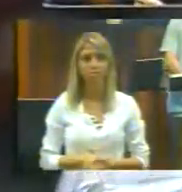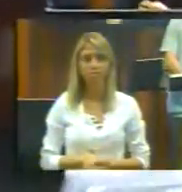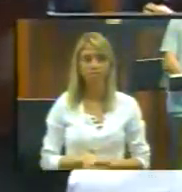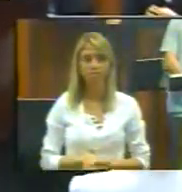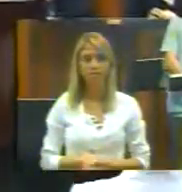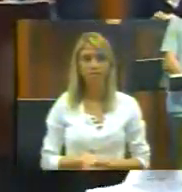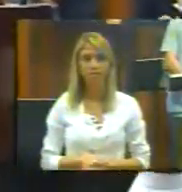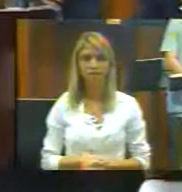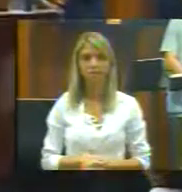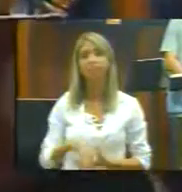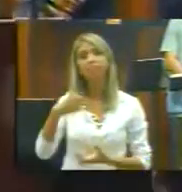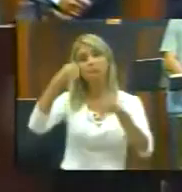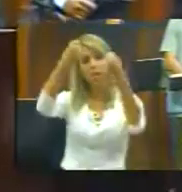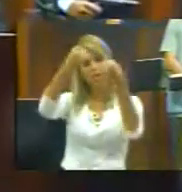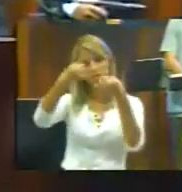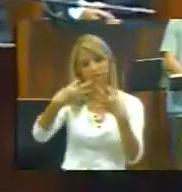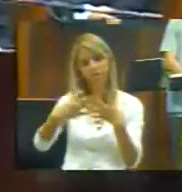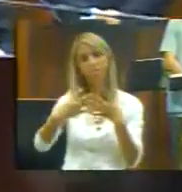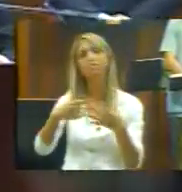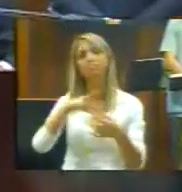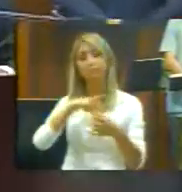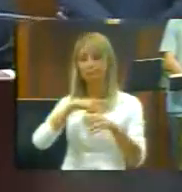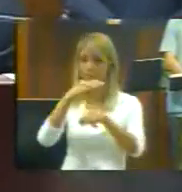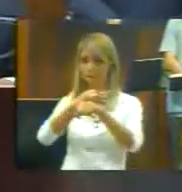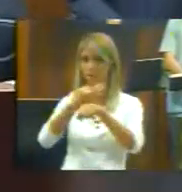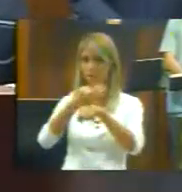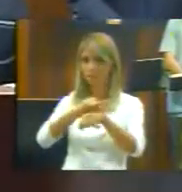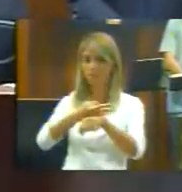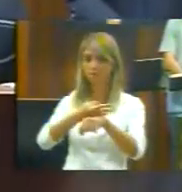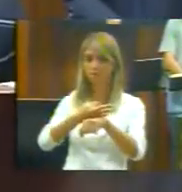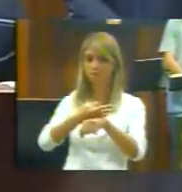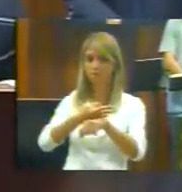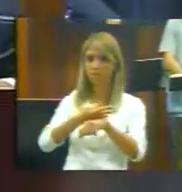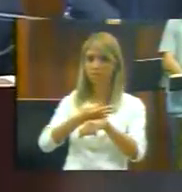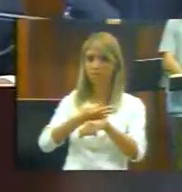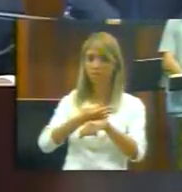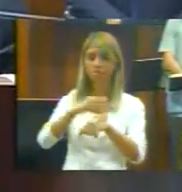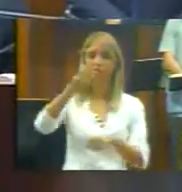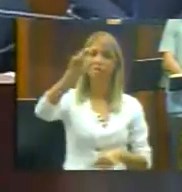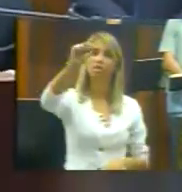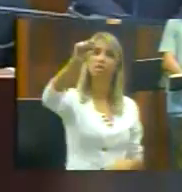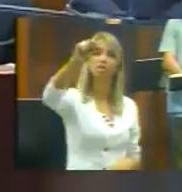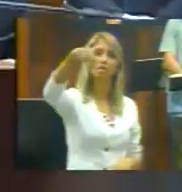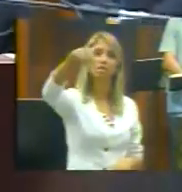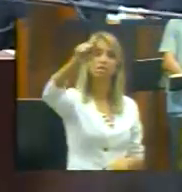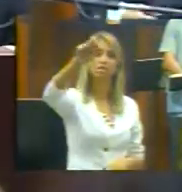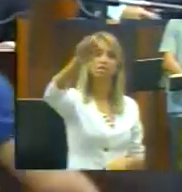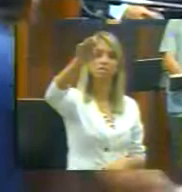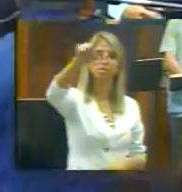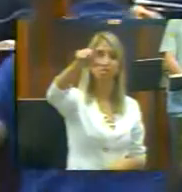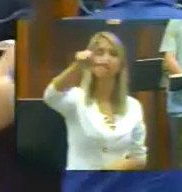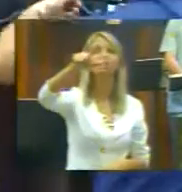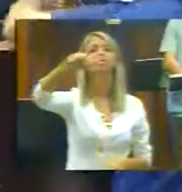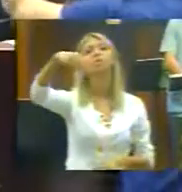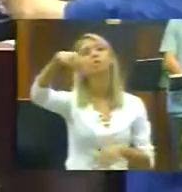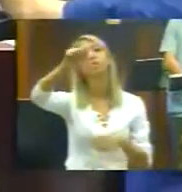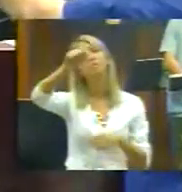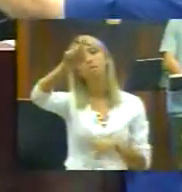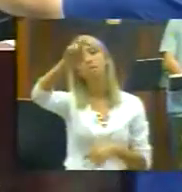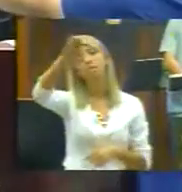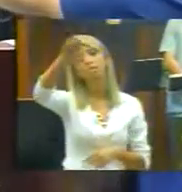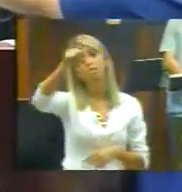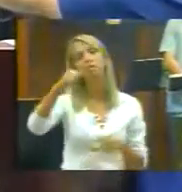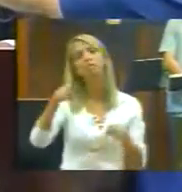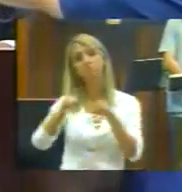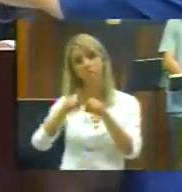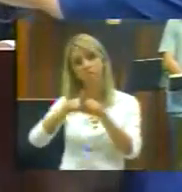Tenho aqui que justificar a ausência do senhor Hugo Rangel e da Márcia Rodrigues Pacheco, que justificaram a sua